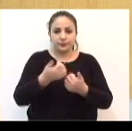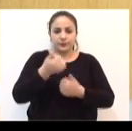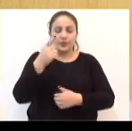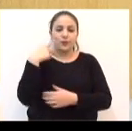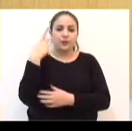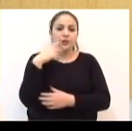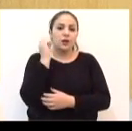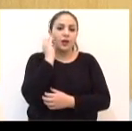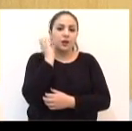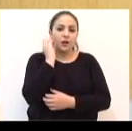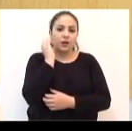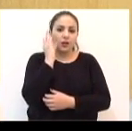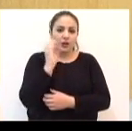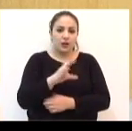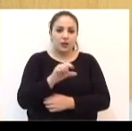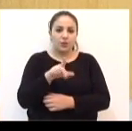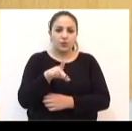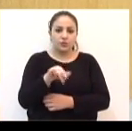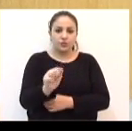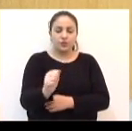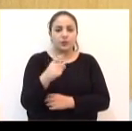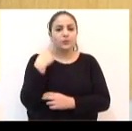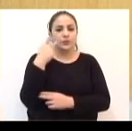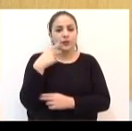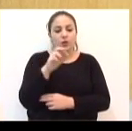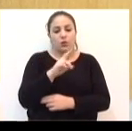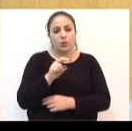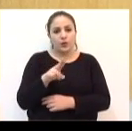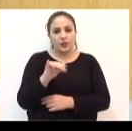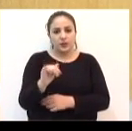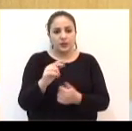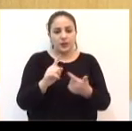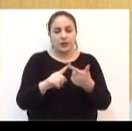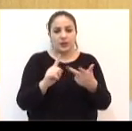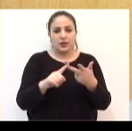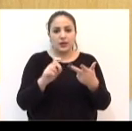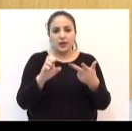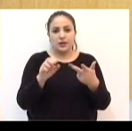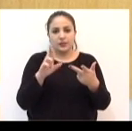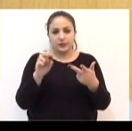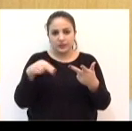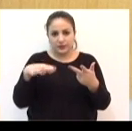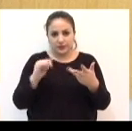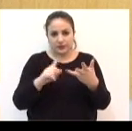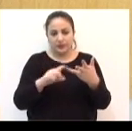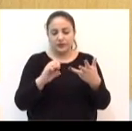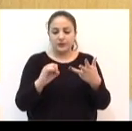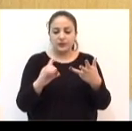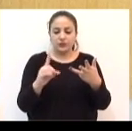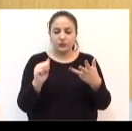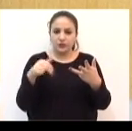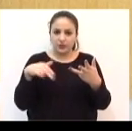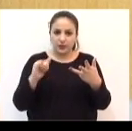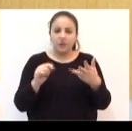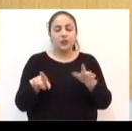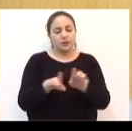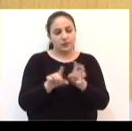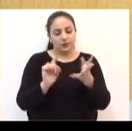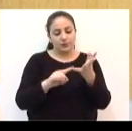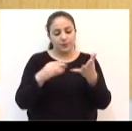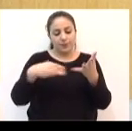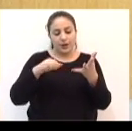Cláudia Furlaneto e os vereadores Rui Lorenzato, Hernani Leimer, Sidney Ávila e Marcos da Silva também